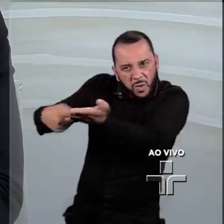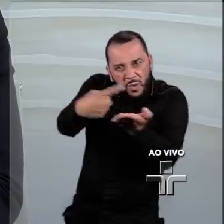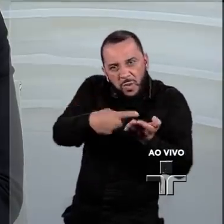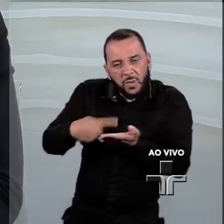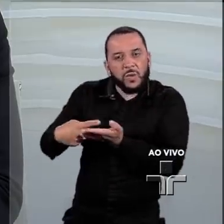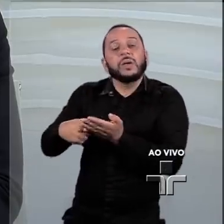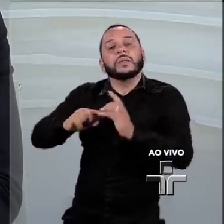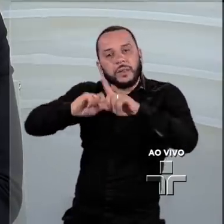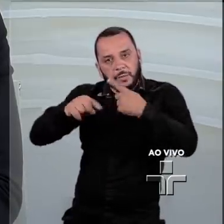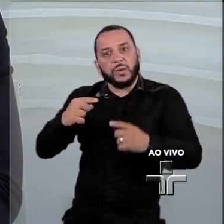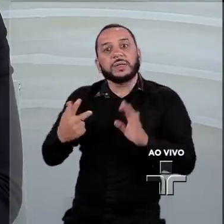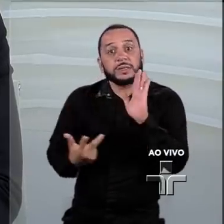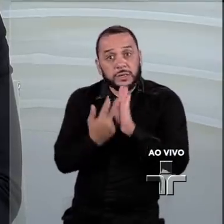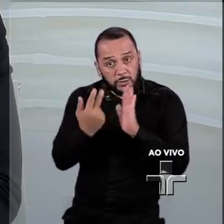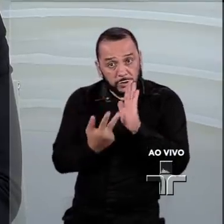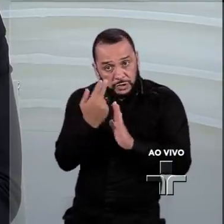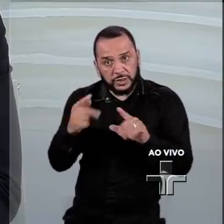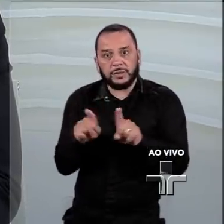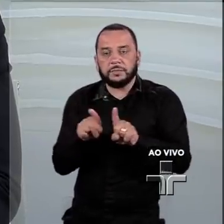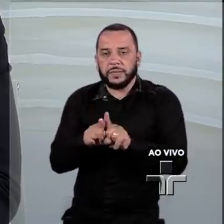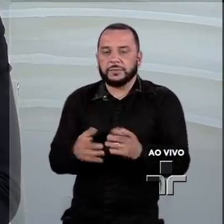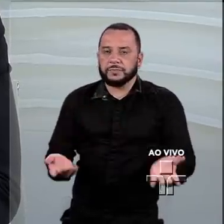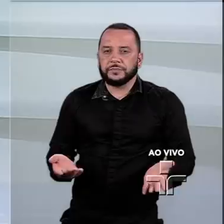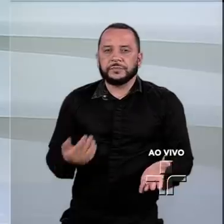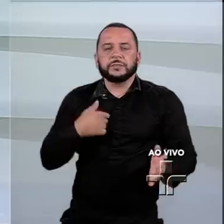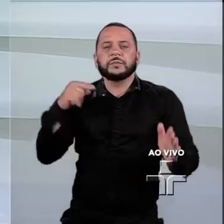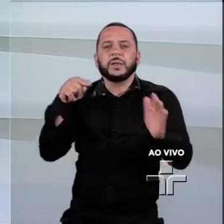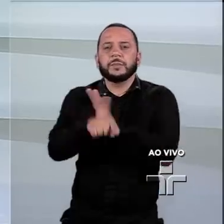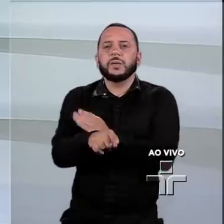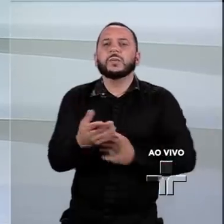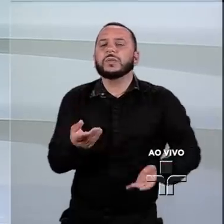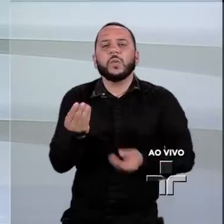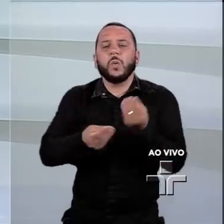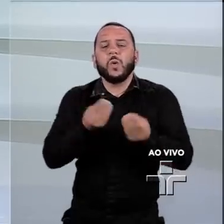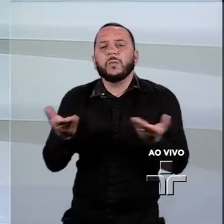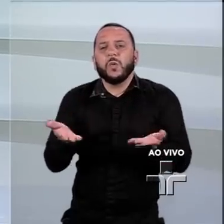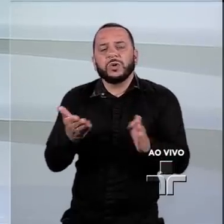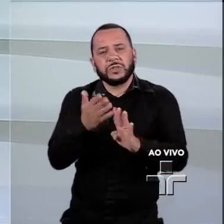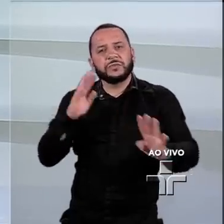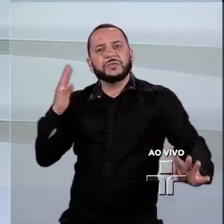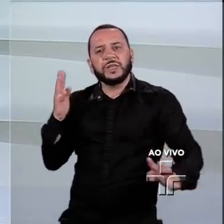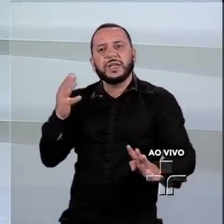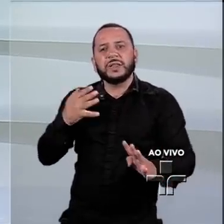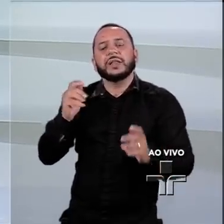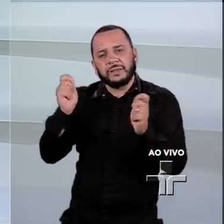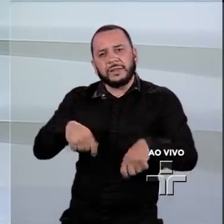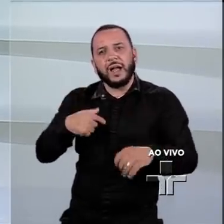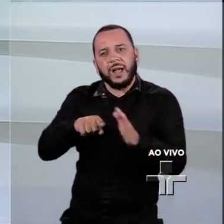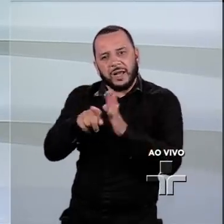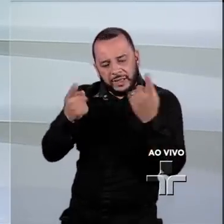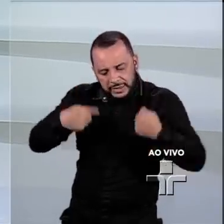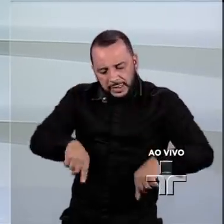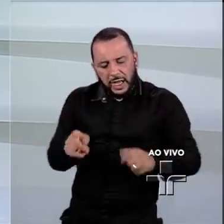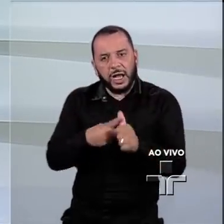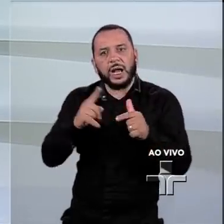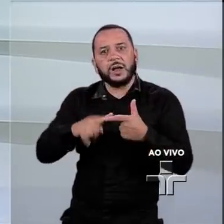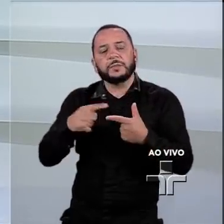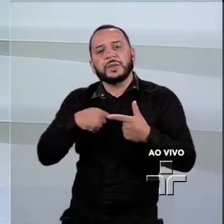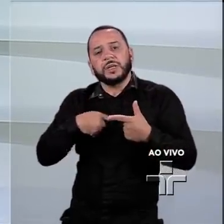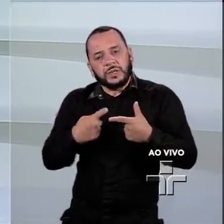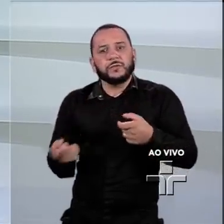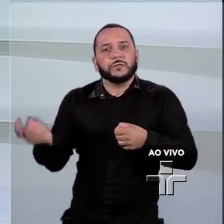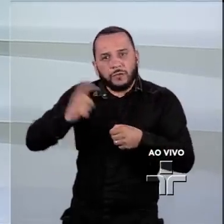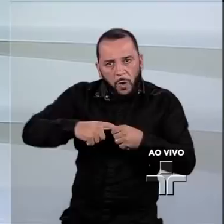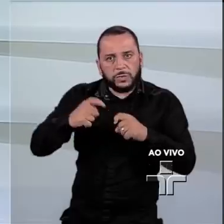para cirurgias, que fosse o caso. A pergunta é, como estão essas filas hoje para a realização de exames, para retornos e